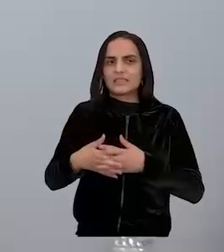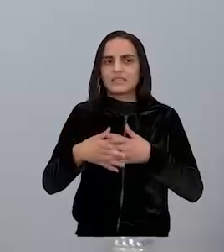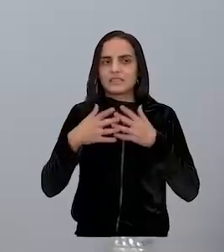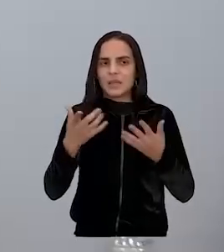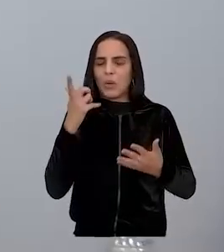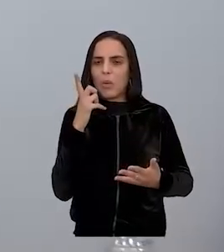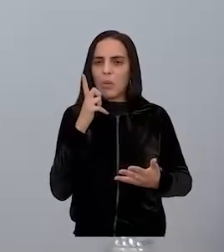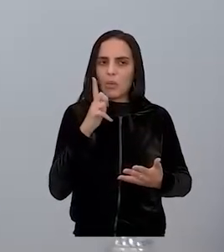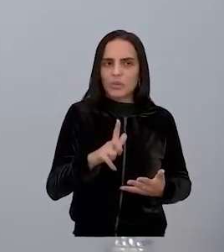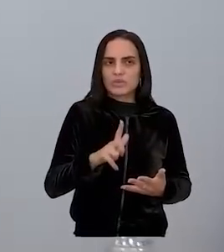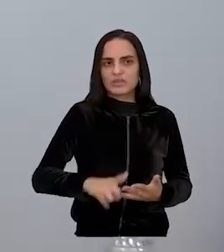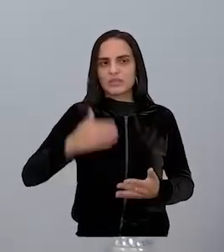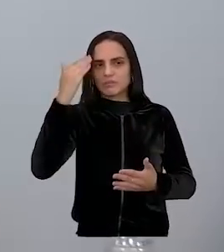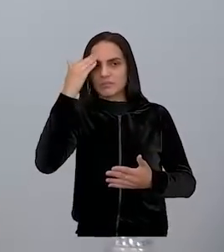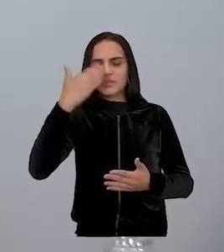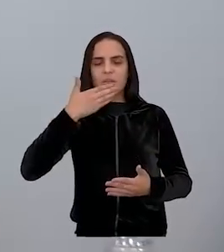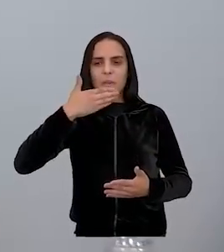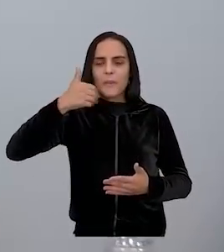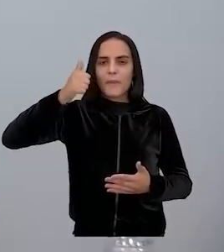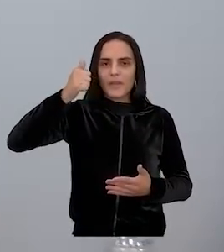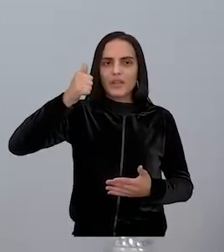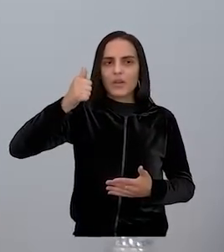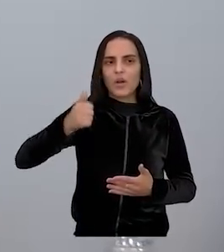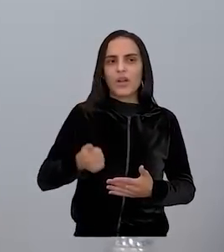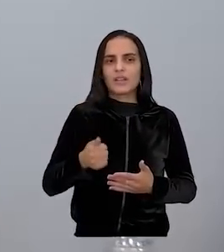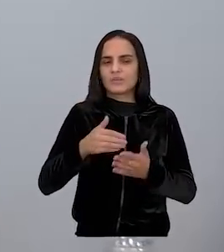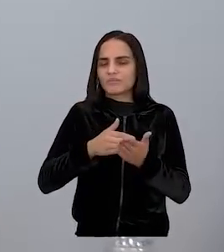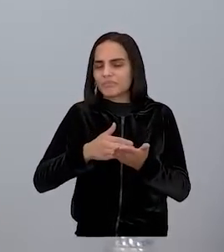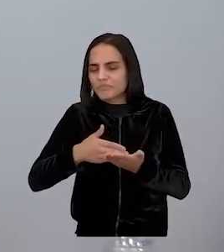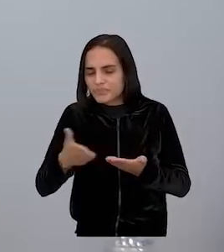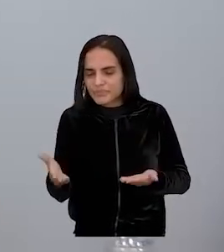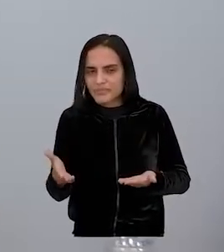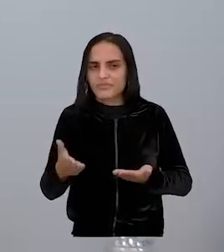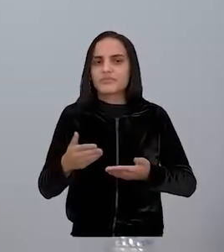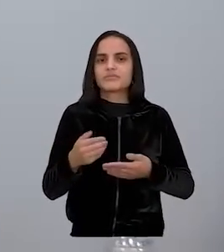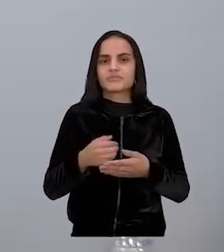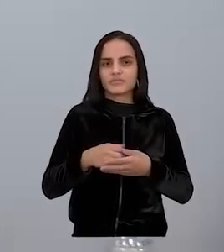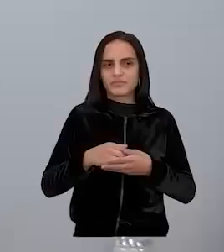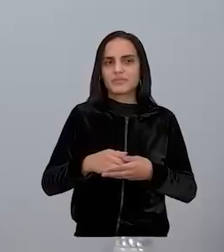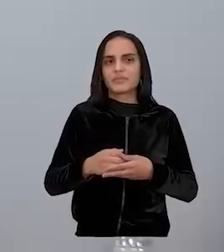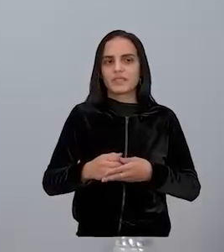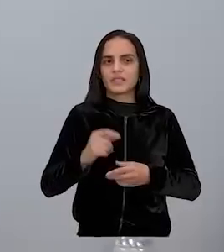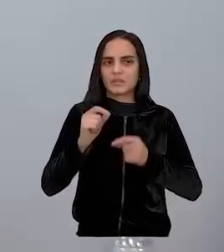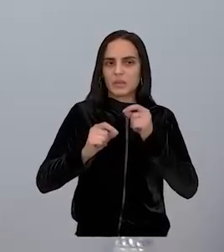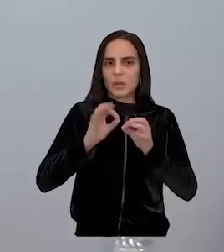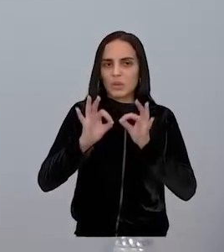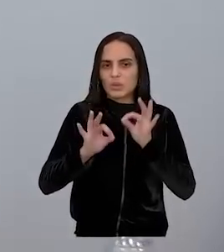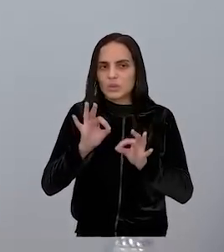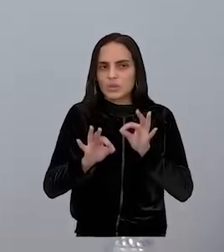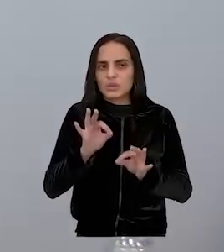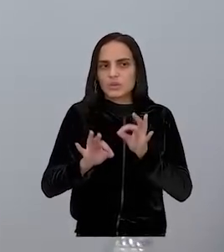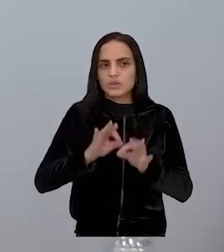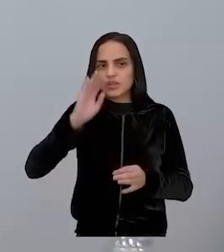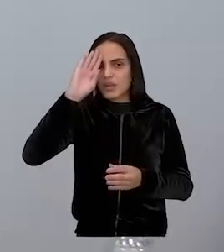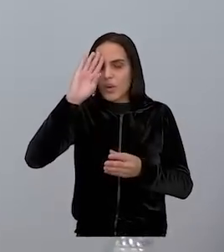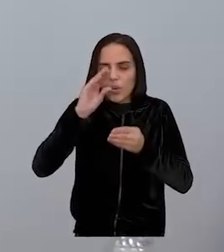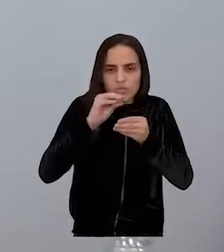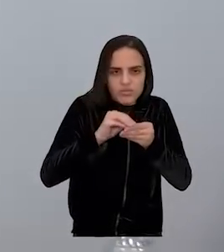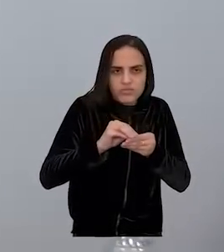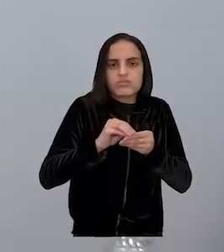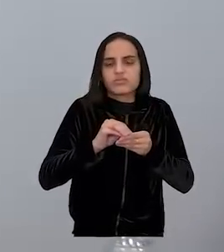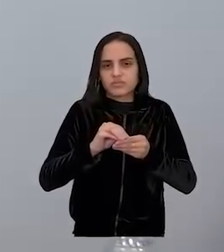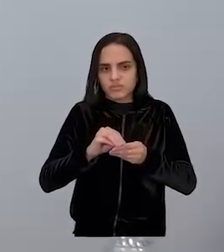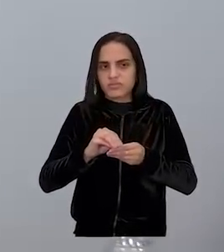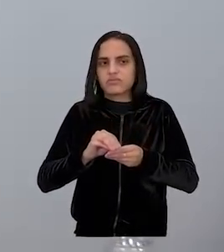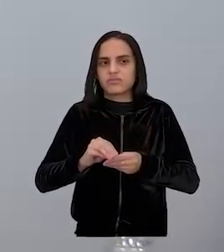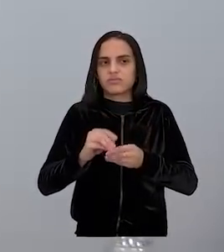conseguir compreender melhor aquela situação, muitas das vezes, assim, não, a gente só piora. Ao invés de compreender, tentar encaixar ali, a gente só vai criando aí, na